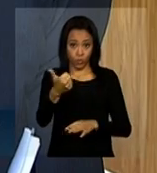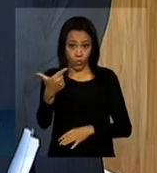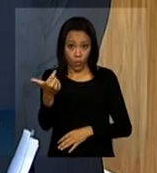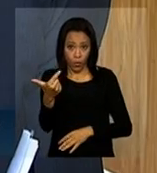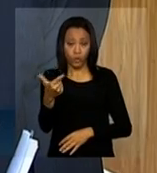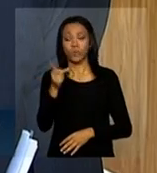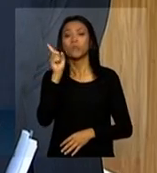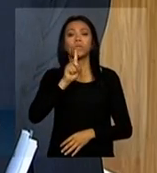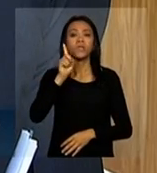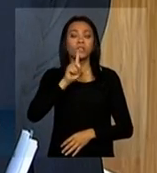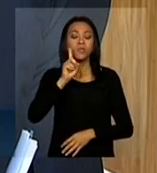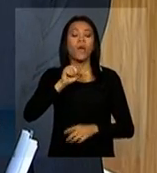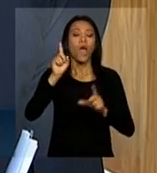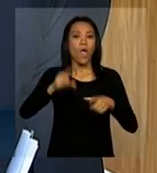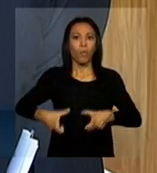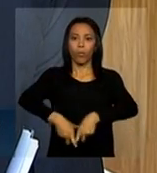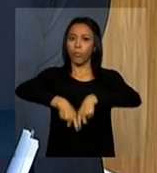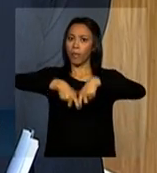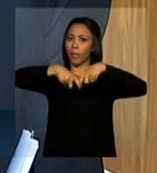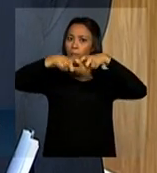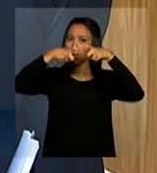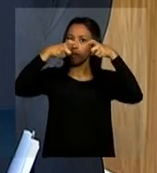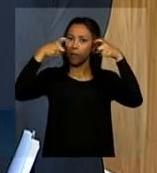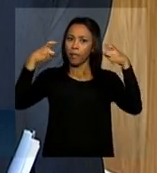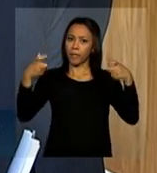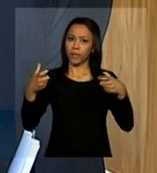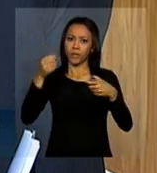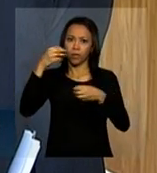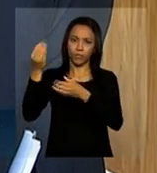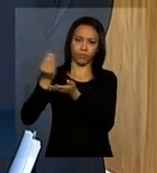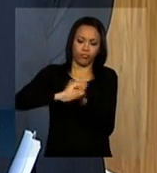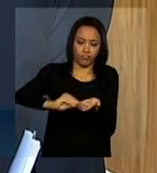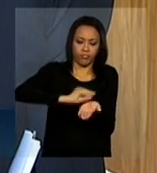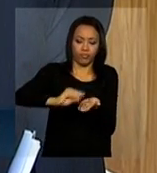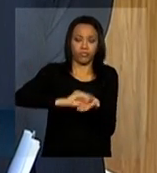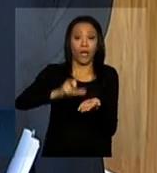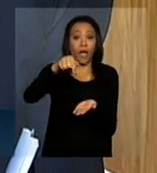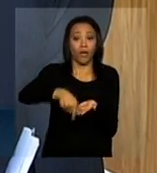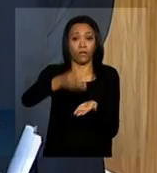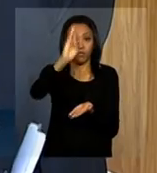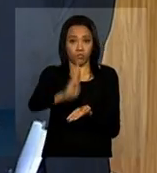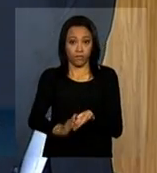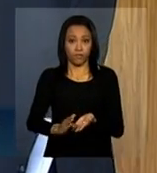Unidos foram o maior investidor estrangeiro no país.